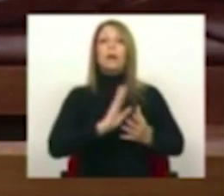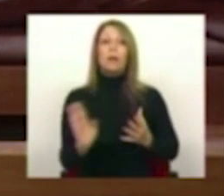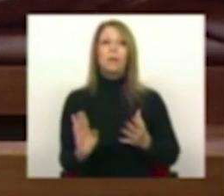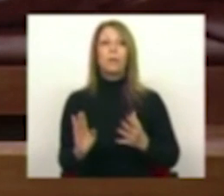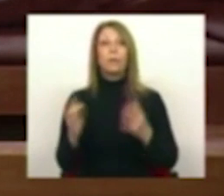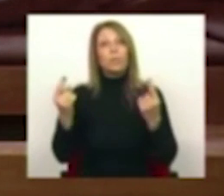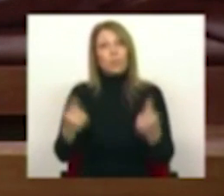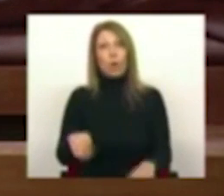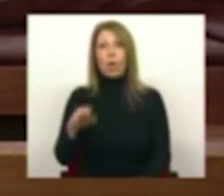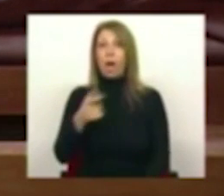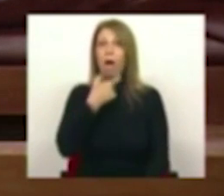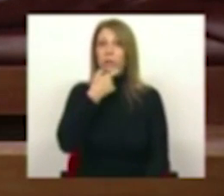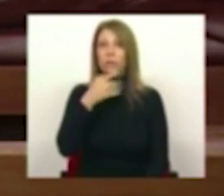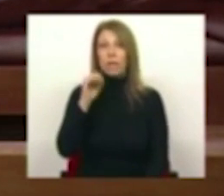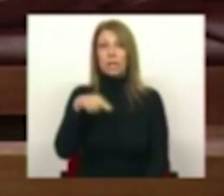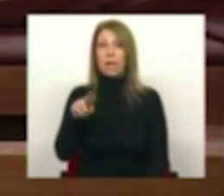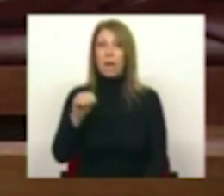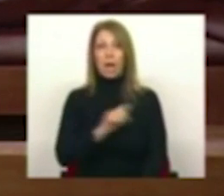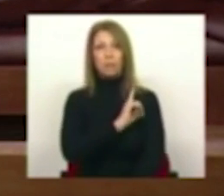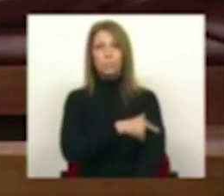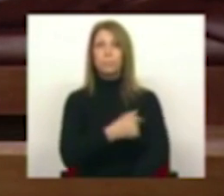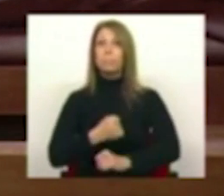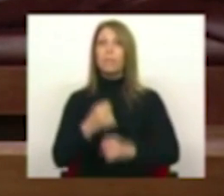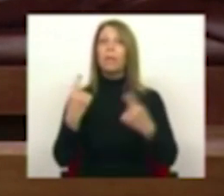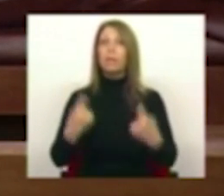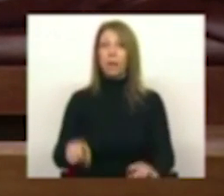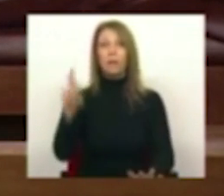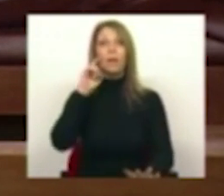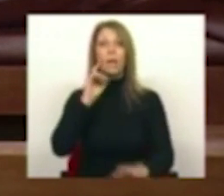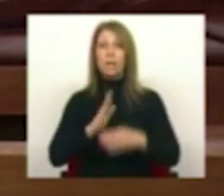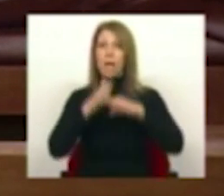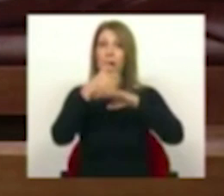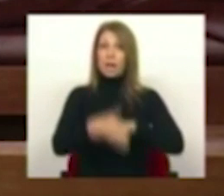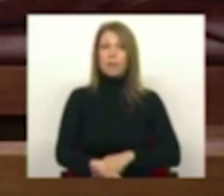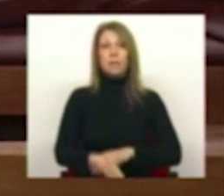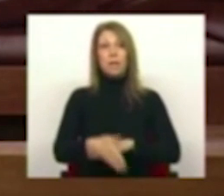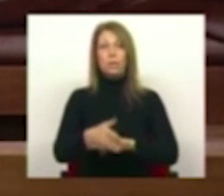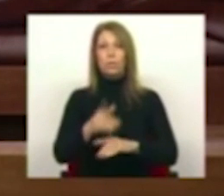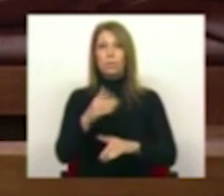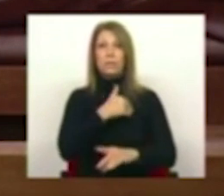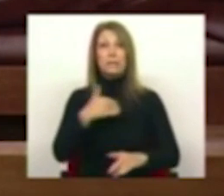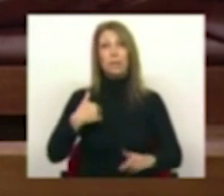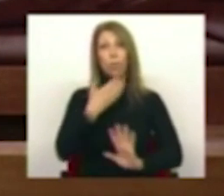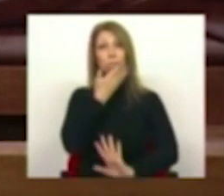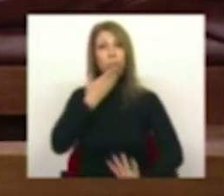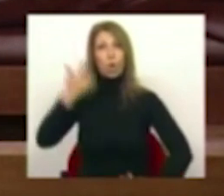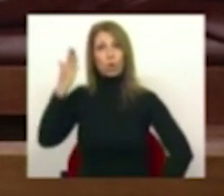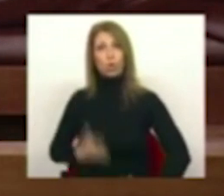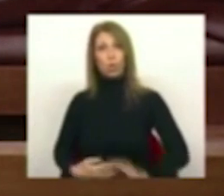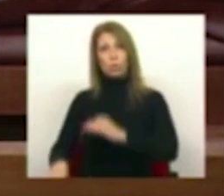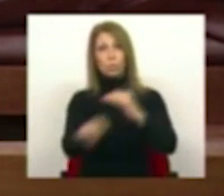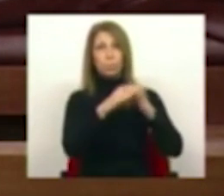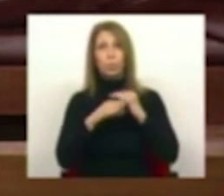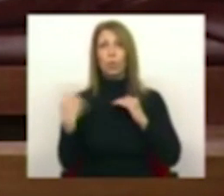um SNS robusto garante o acesso à saúde justo e igual para todos. E se há